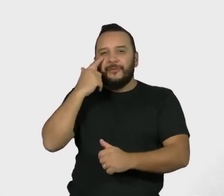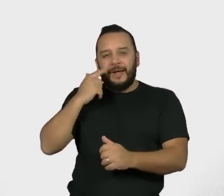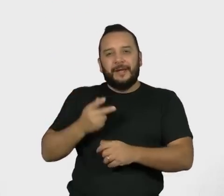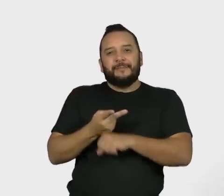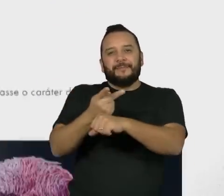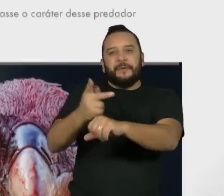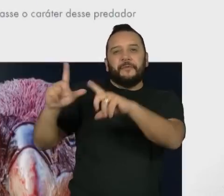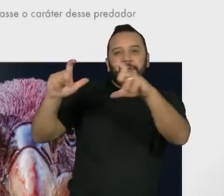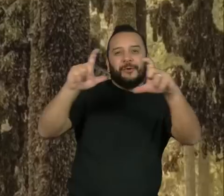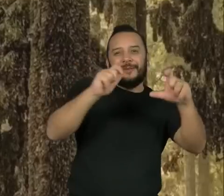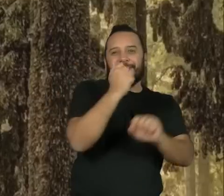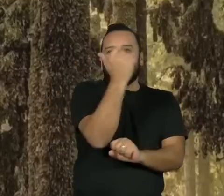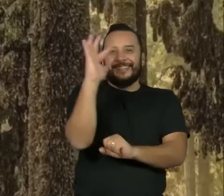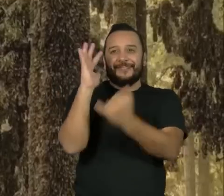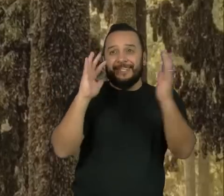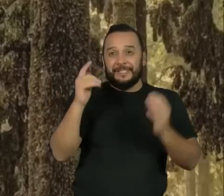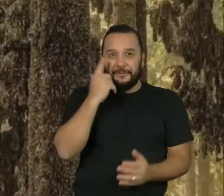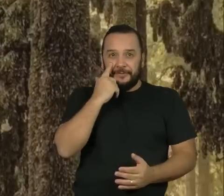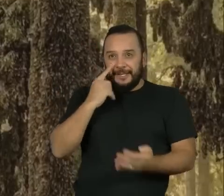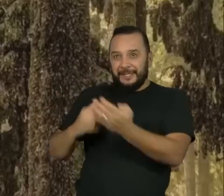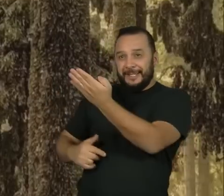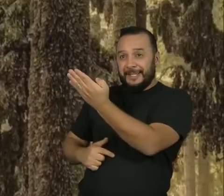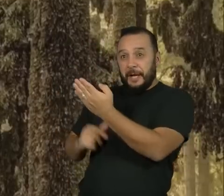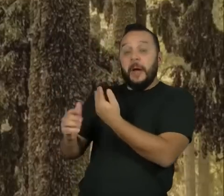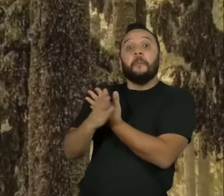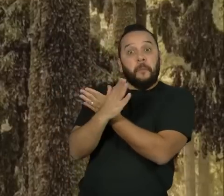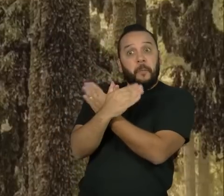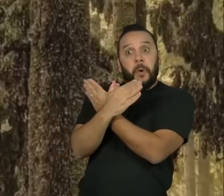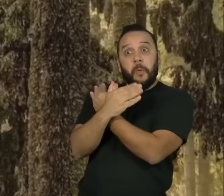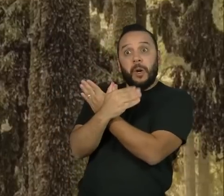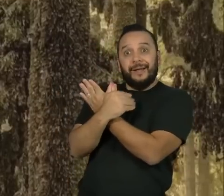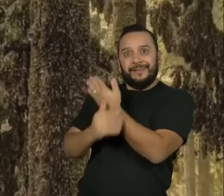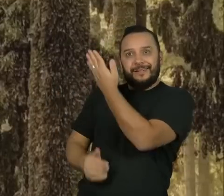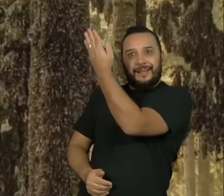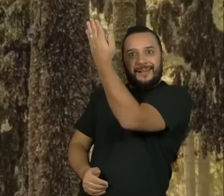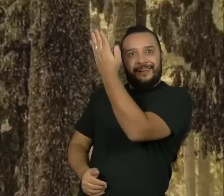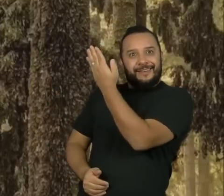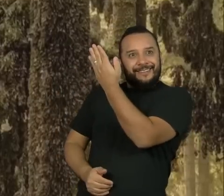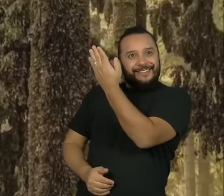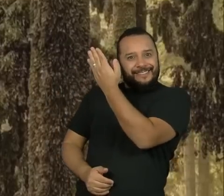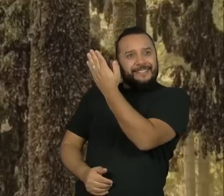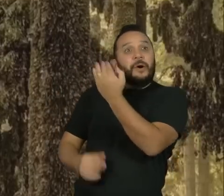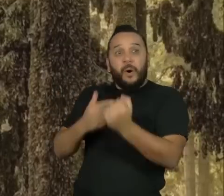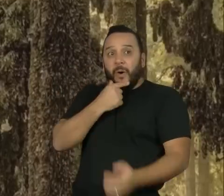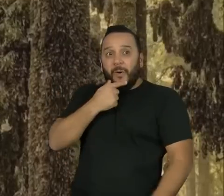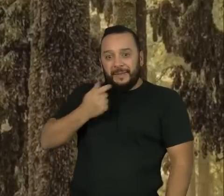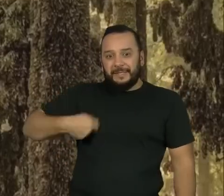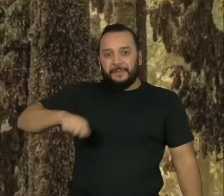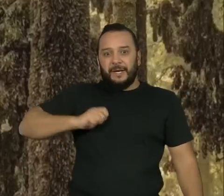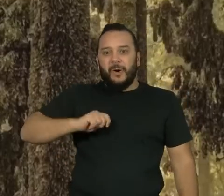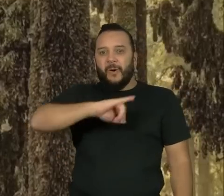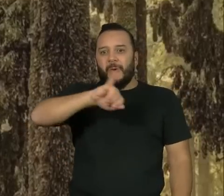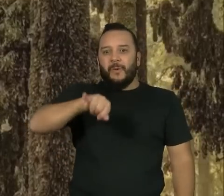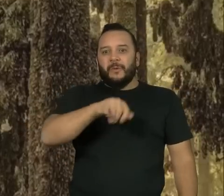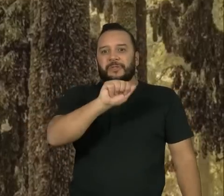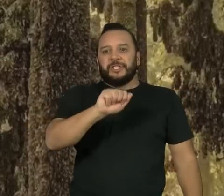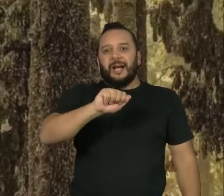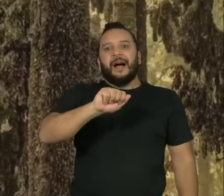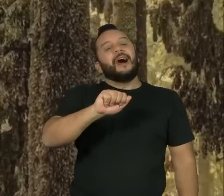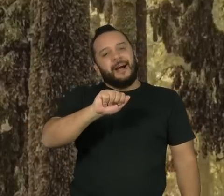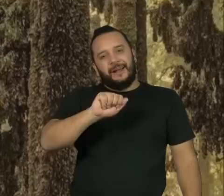Fotografia de Natureza. A migração de borboletas registrada pelo espanhol Jaime Rojo foi a